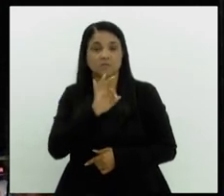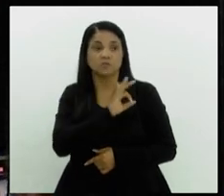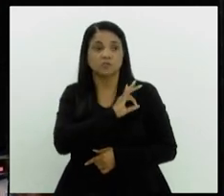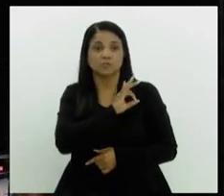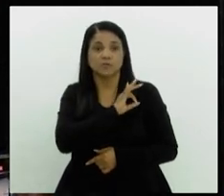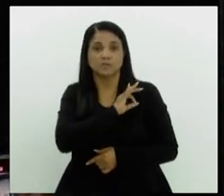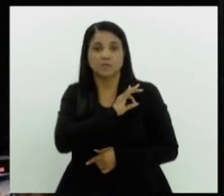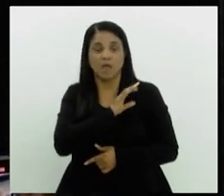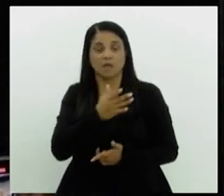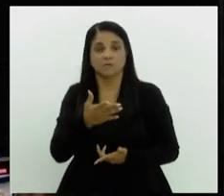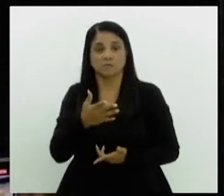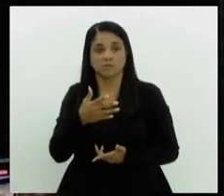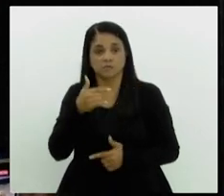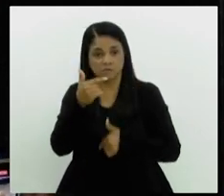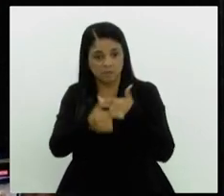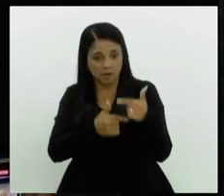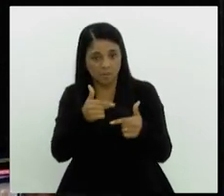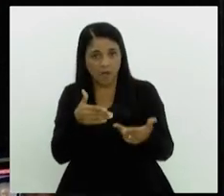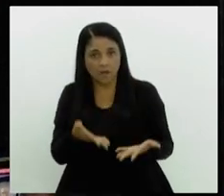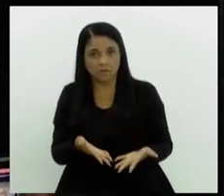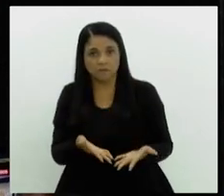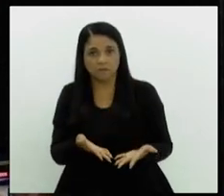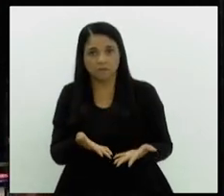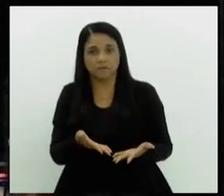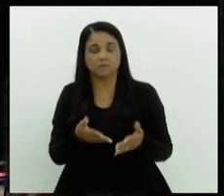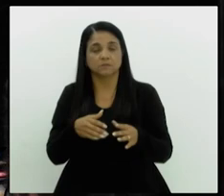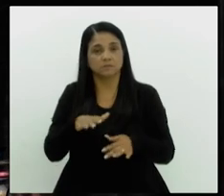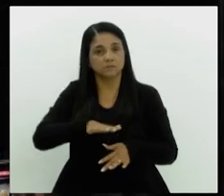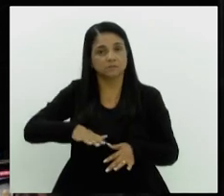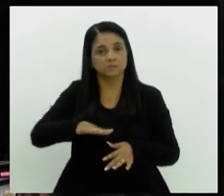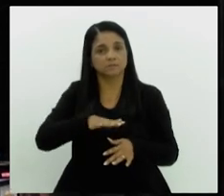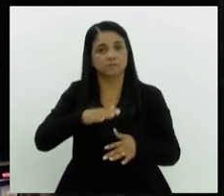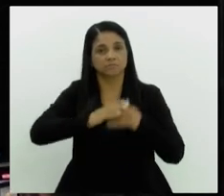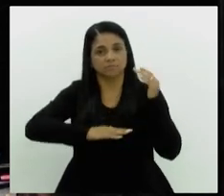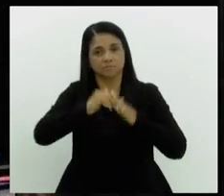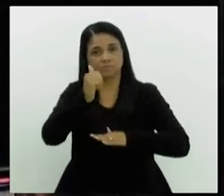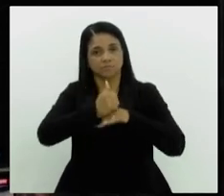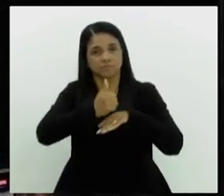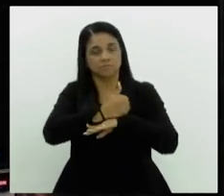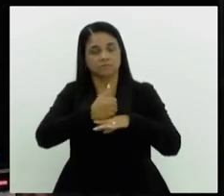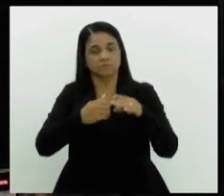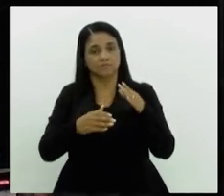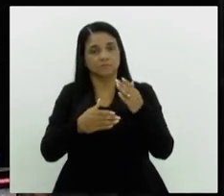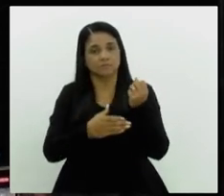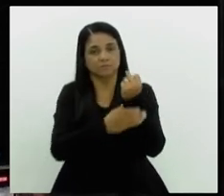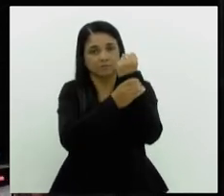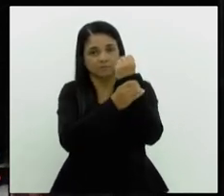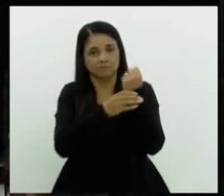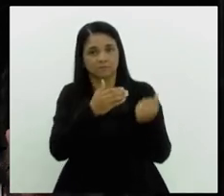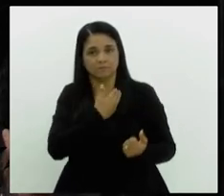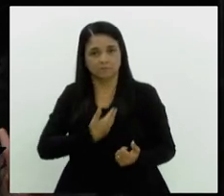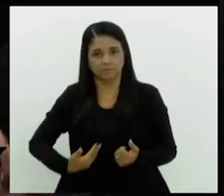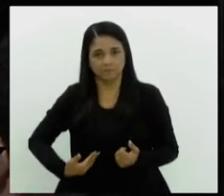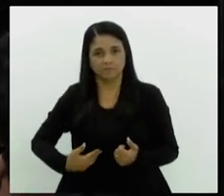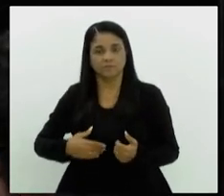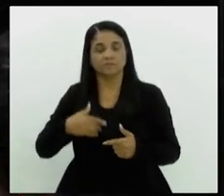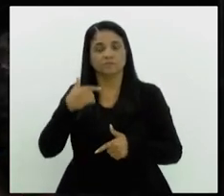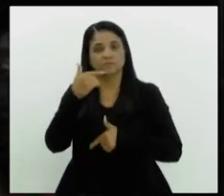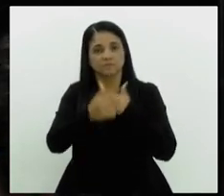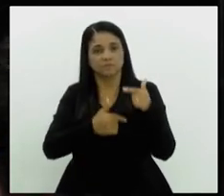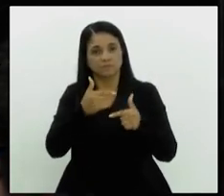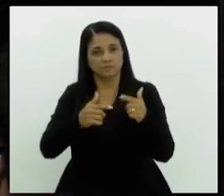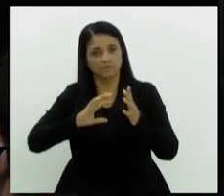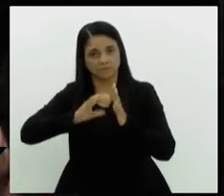que aqui trabalham. Os profissionais da área de segurança pública, então, para o Partido Socialista Brasileiro, para o Partido dos